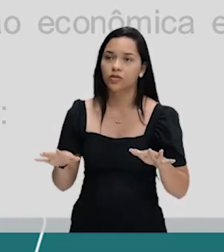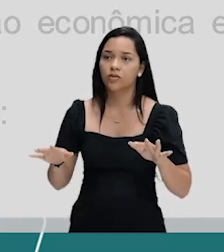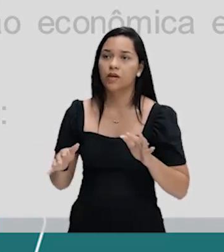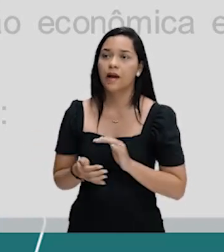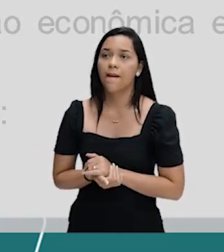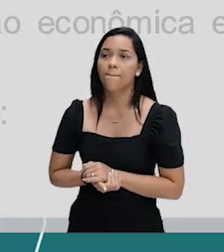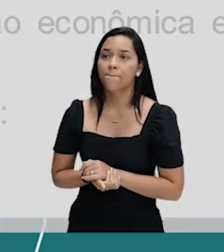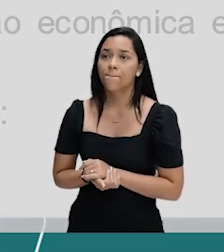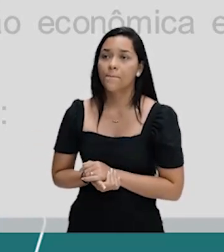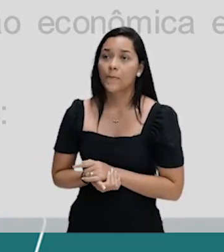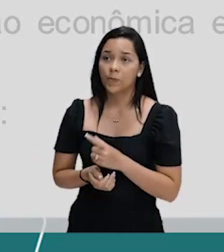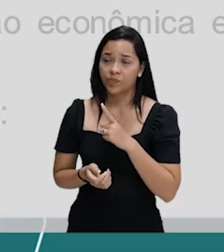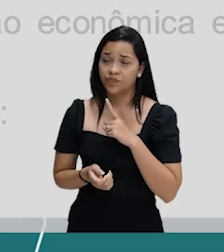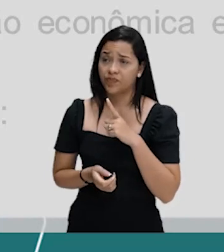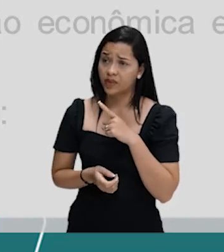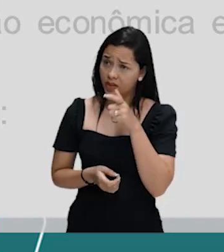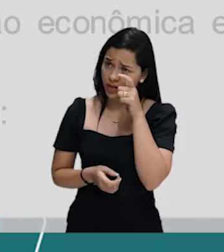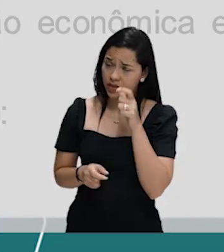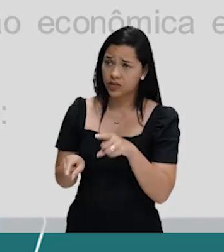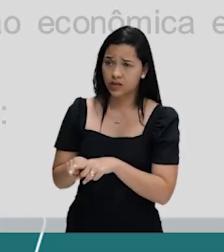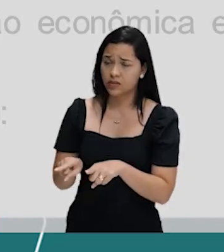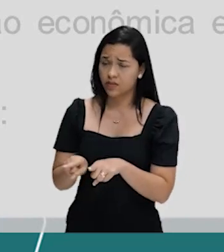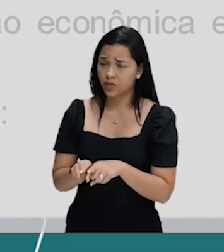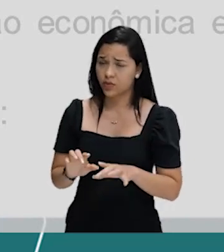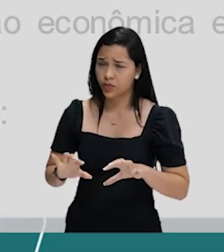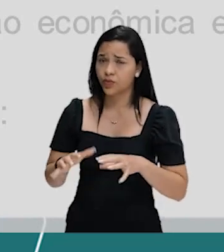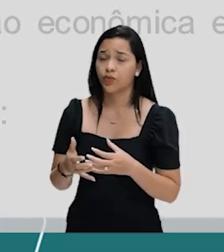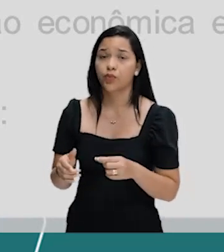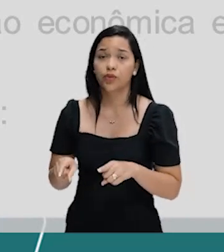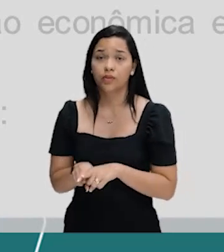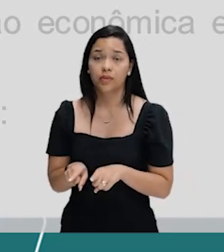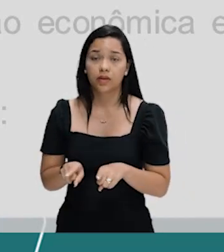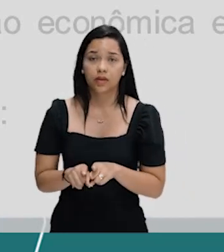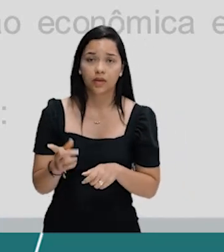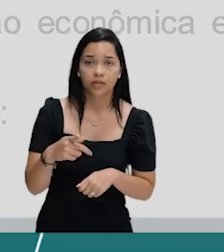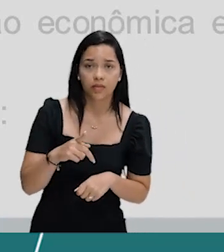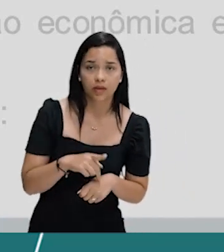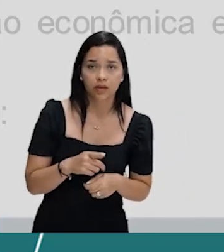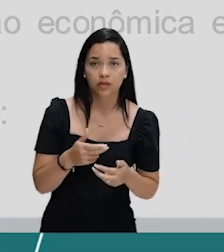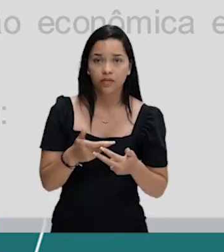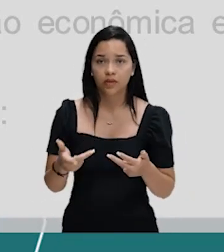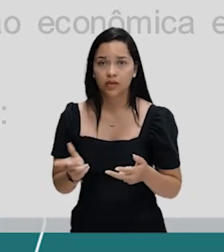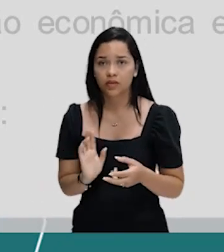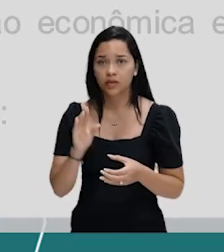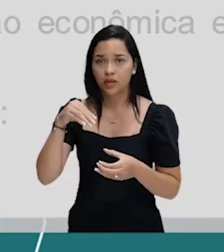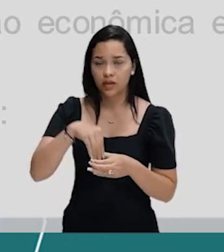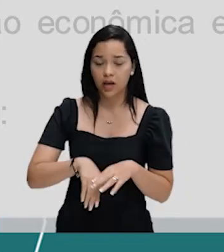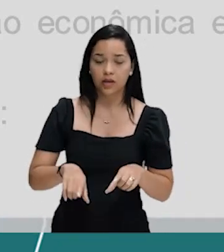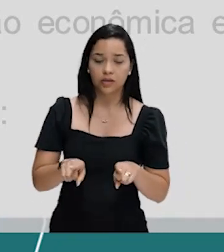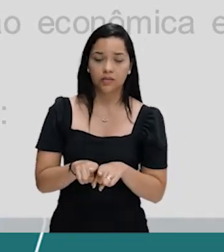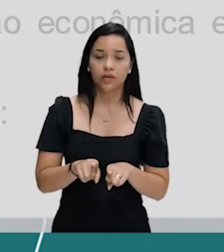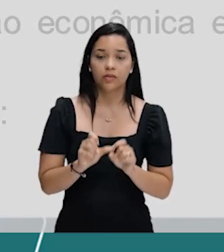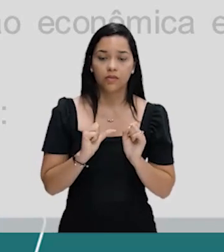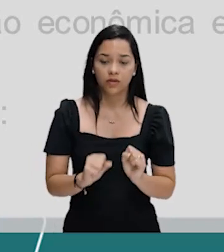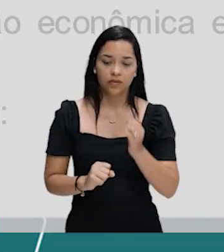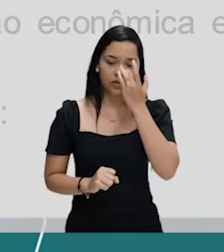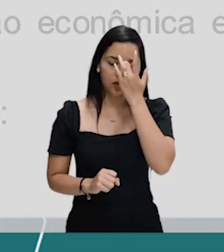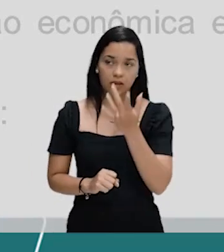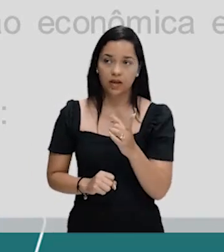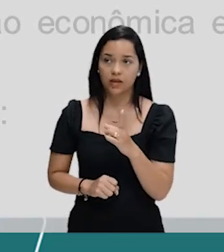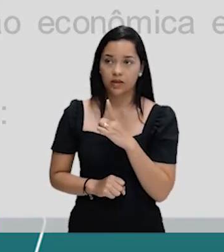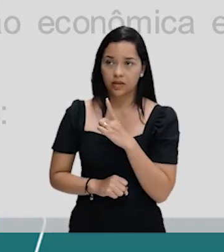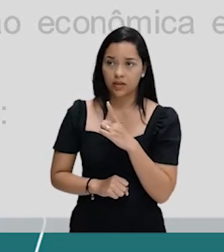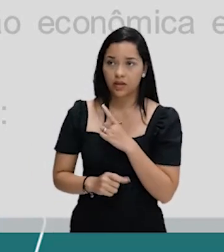bom? Uma questão muito interessante também no surgimento da União Europeia, esses países buscaram se integrar para facilitar as suas